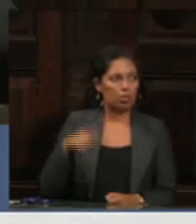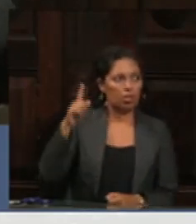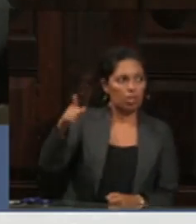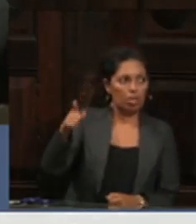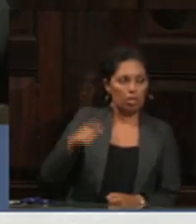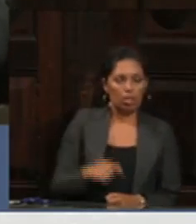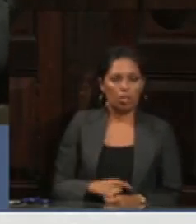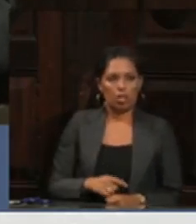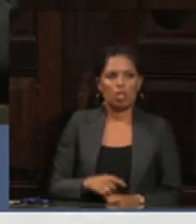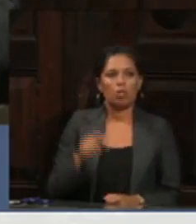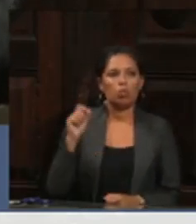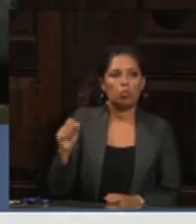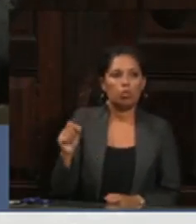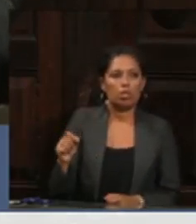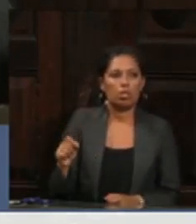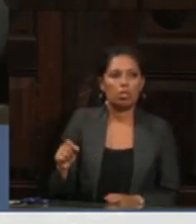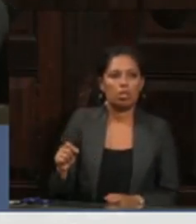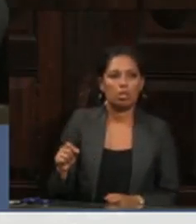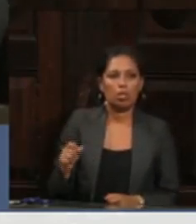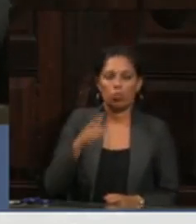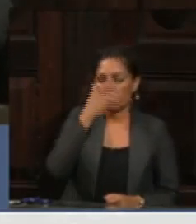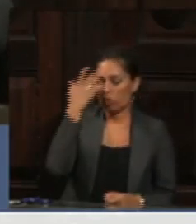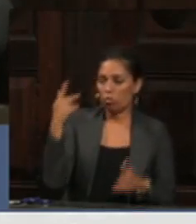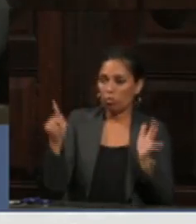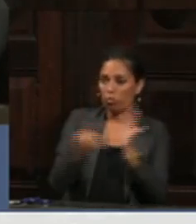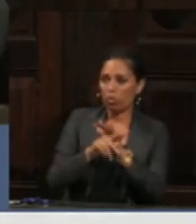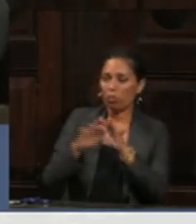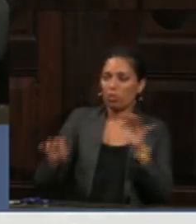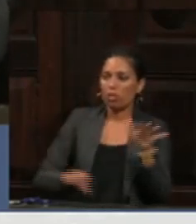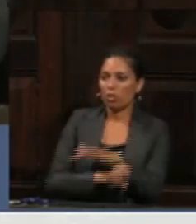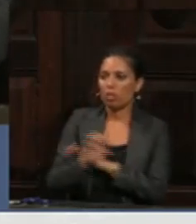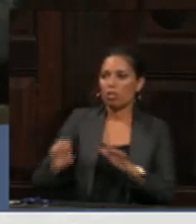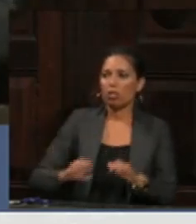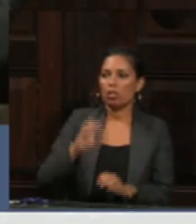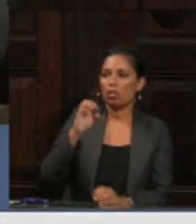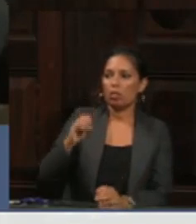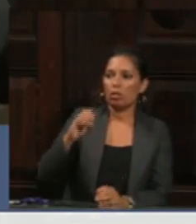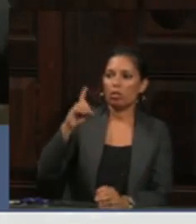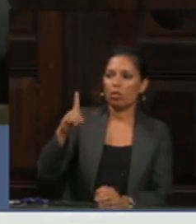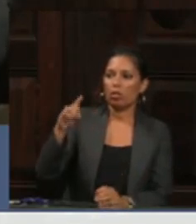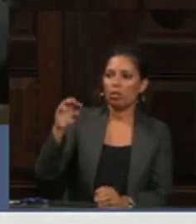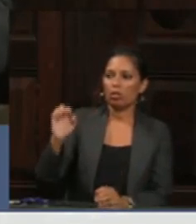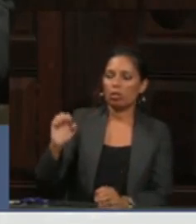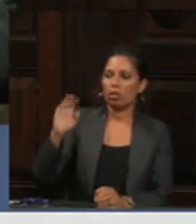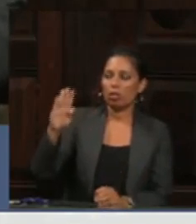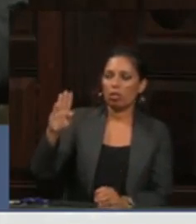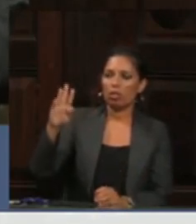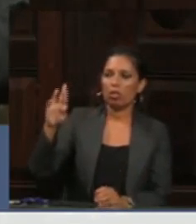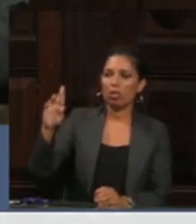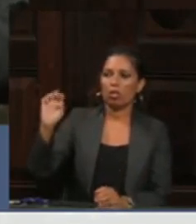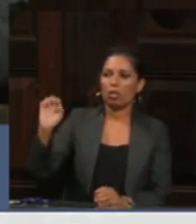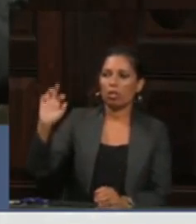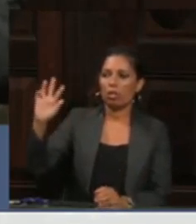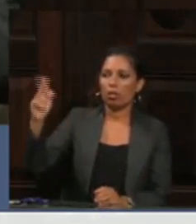da Odebrecht, porque até nas delações premiadas da Odebrecht o nome dele consta.